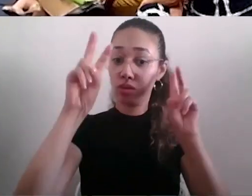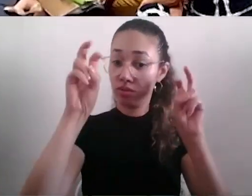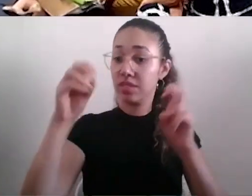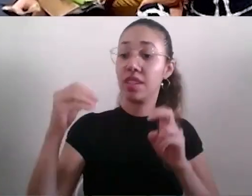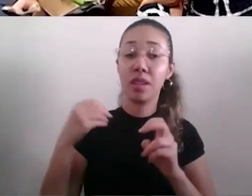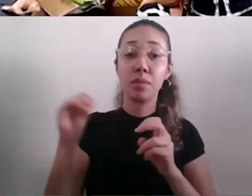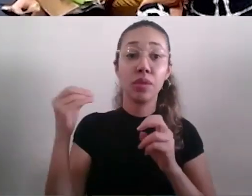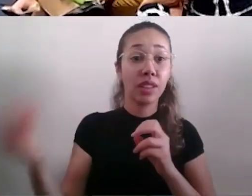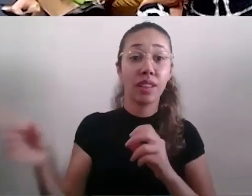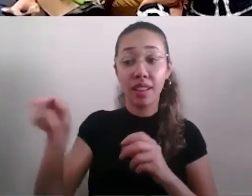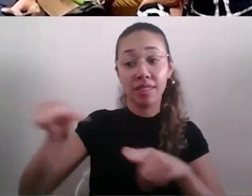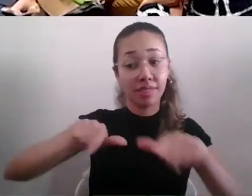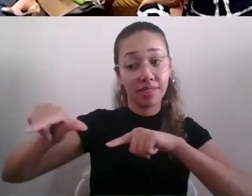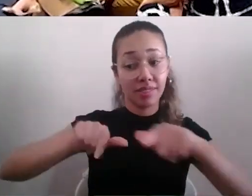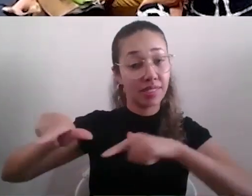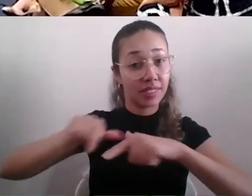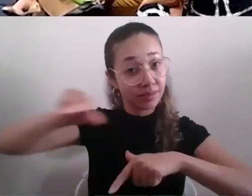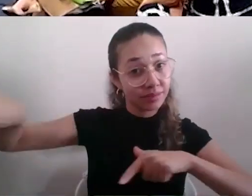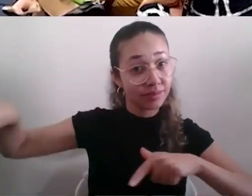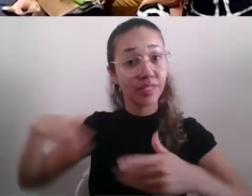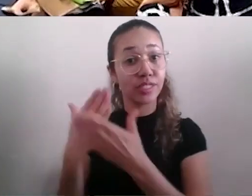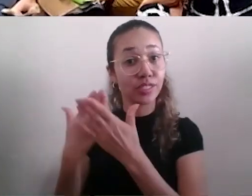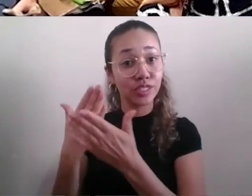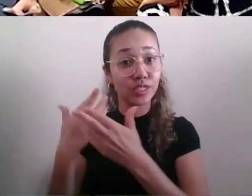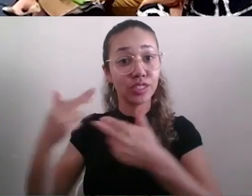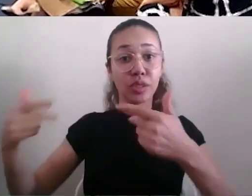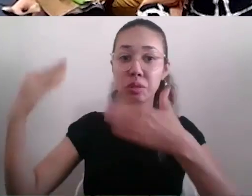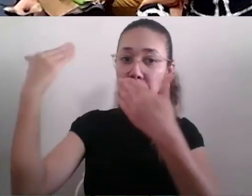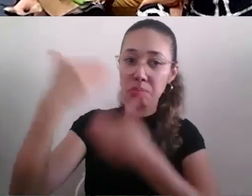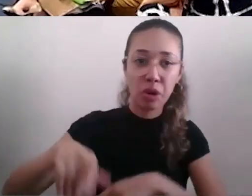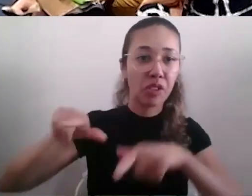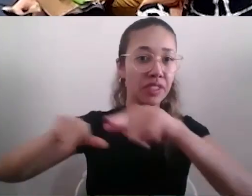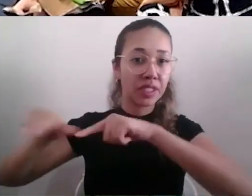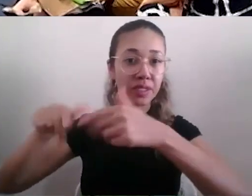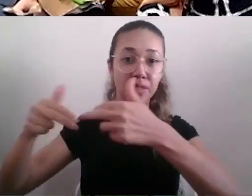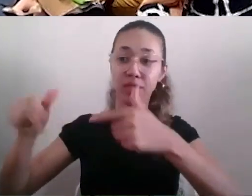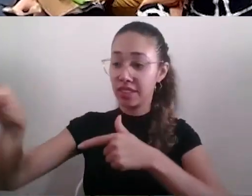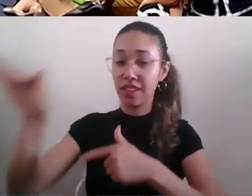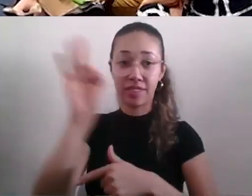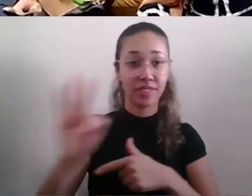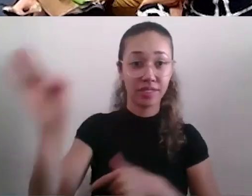todo semestre tem, quando eu dou provas, quando eu dou princípios,